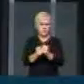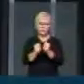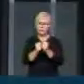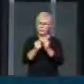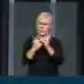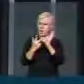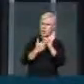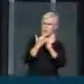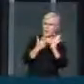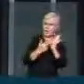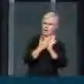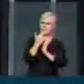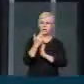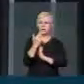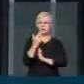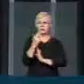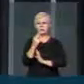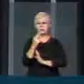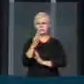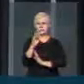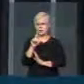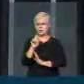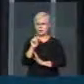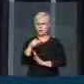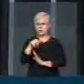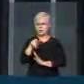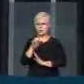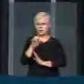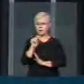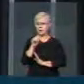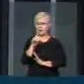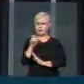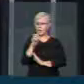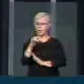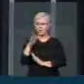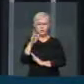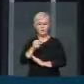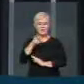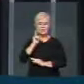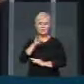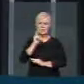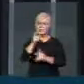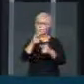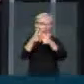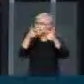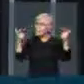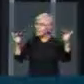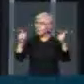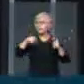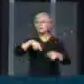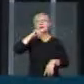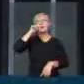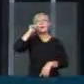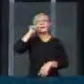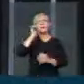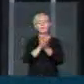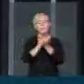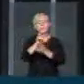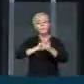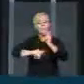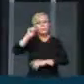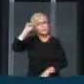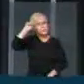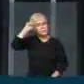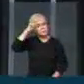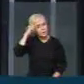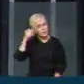tubária. A questão da mortalidade recai sempre majoritariamente na população negra. Portanto, senhor